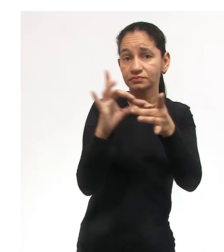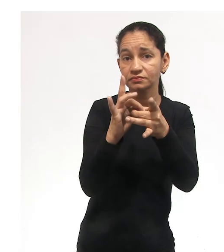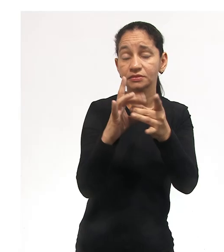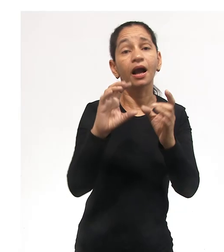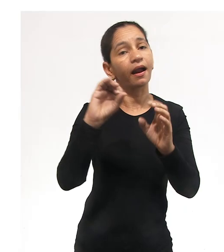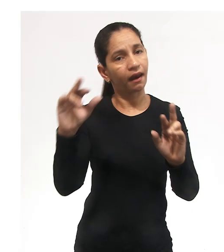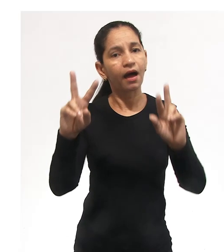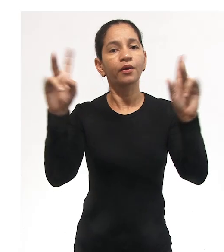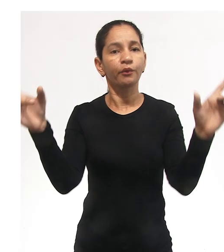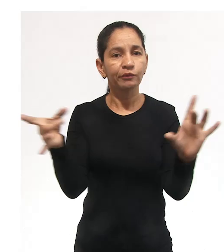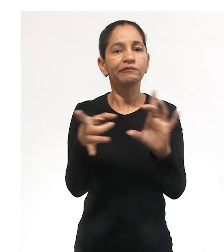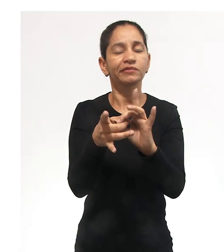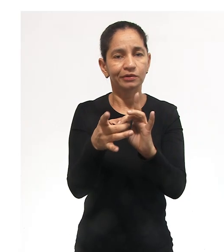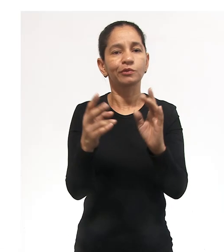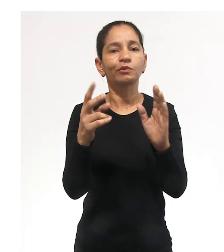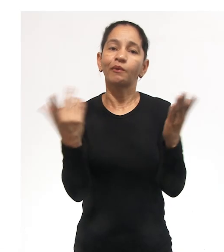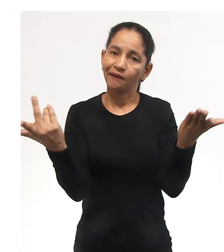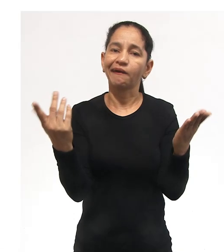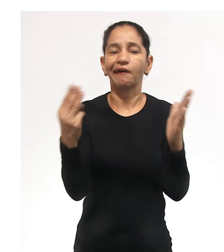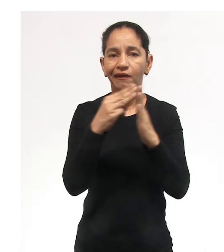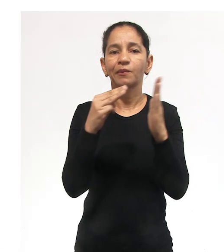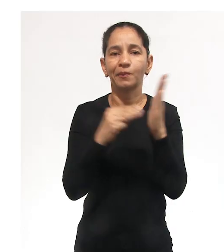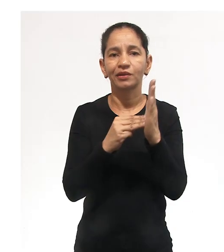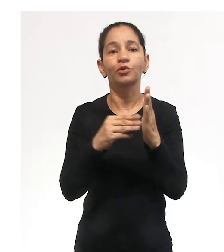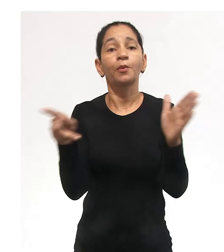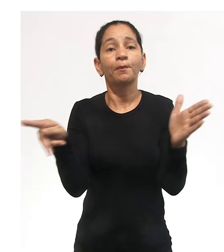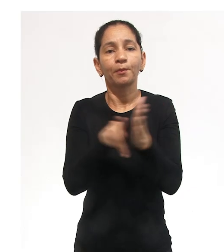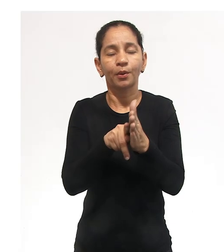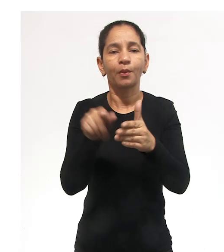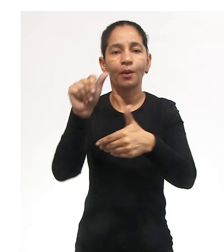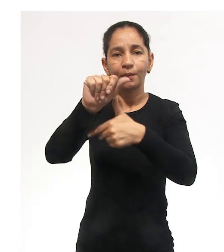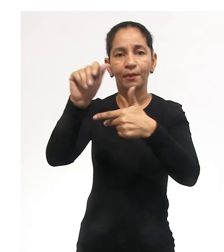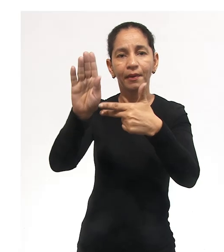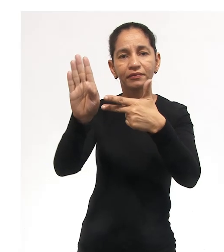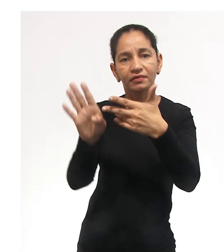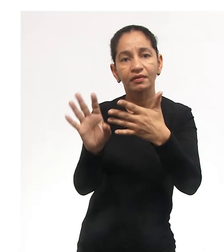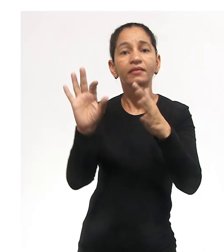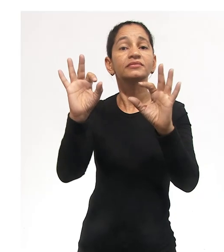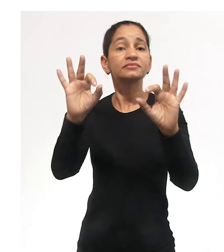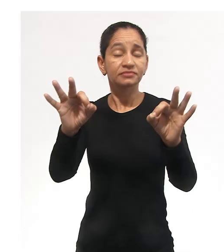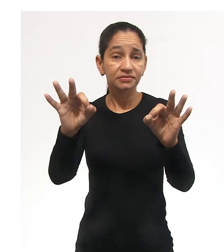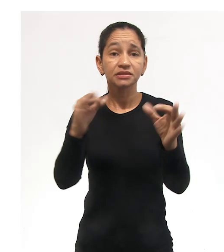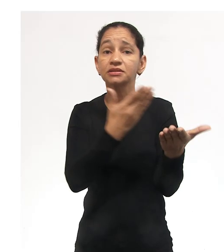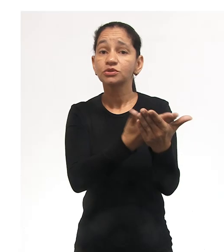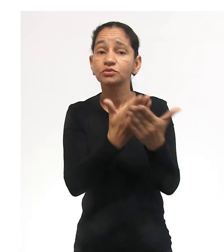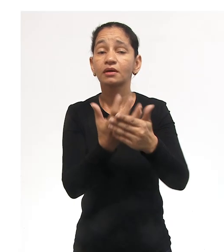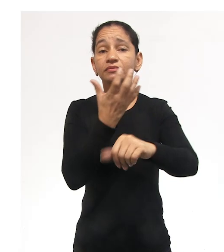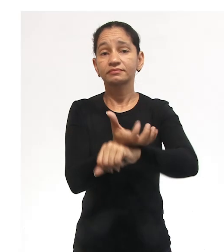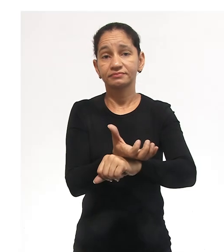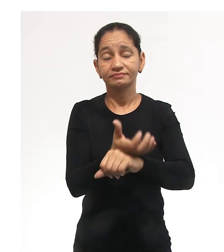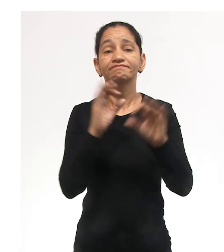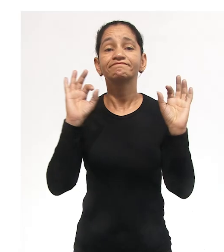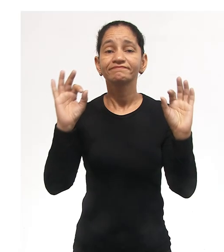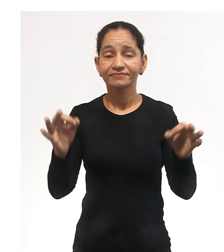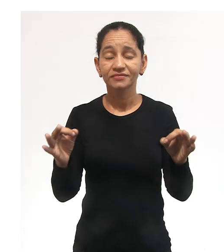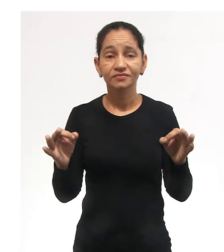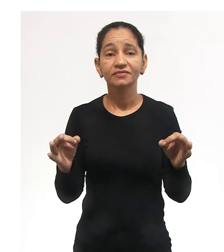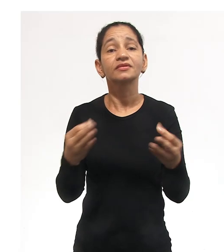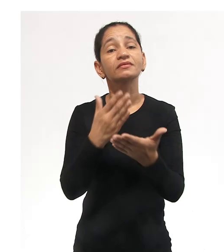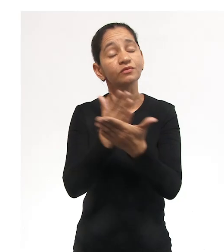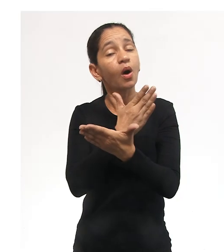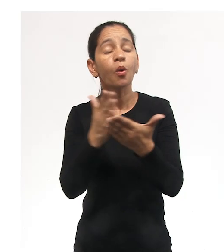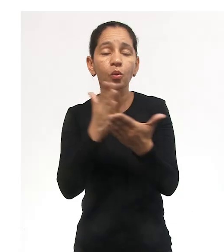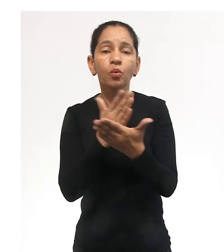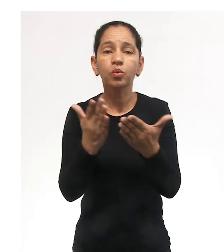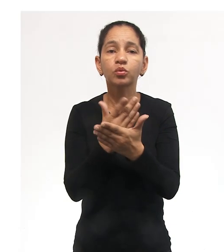à alfabetização, se você correlacionou com pelo menos um método estudado na disciplina. Então, são esses